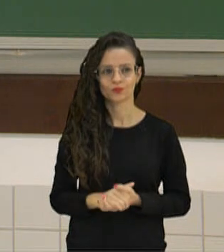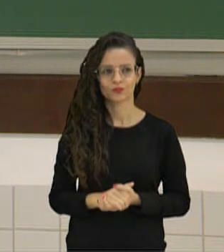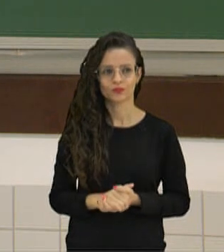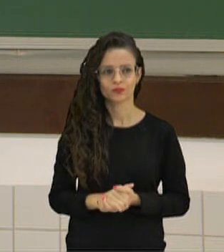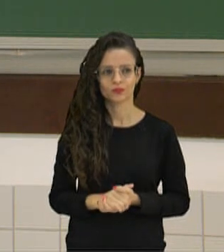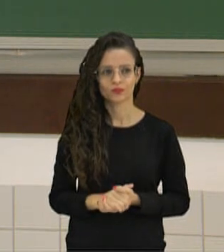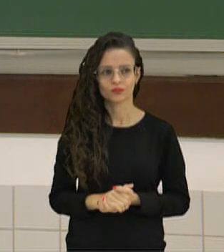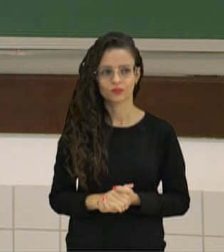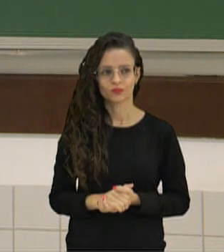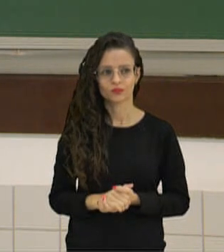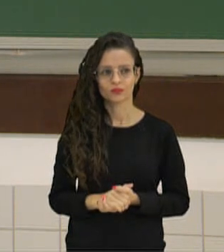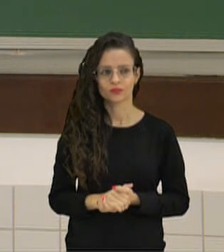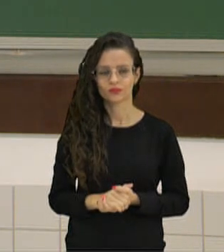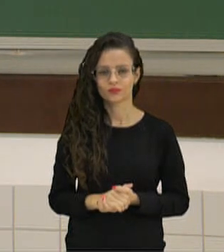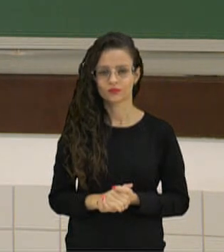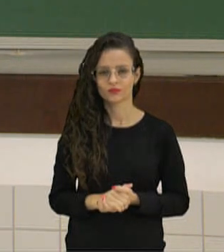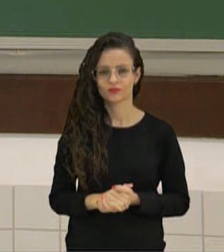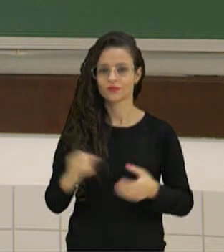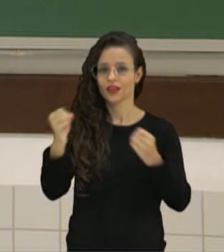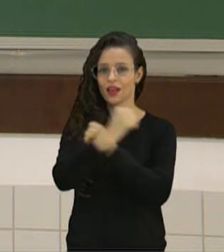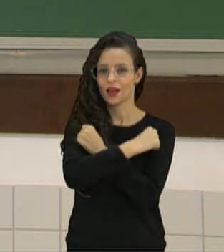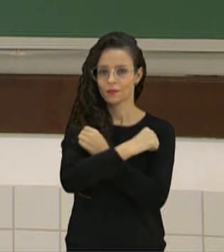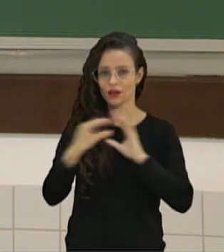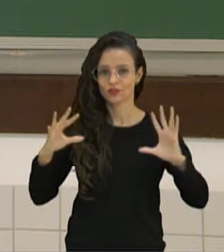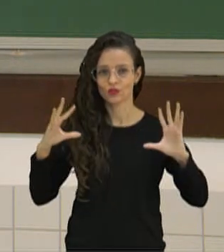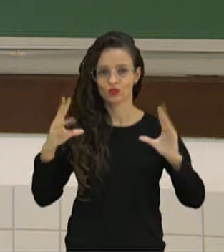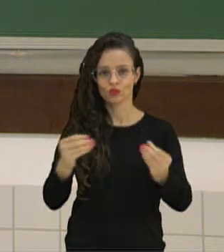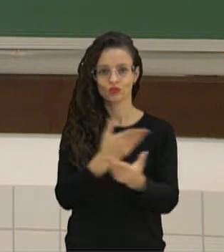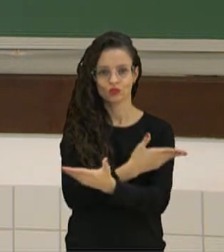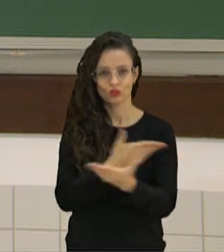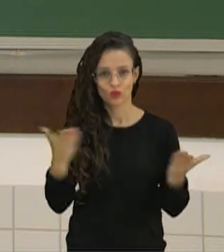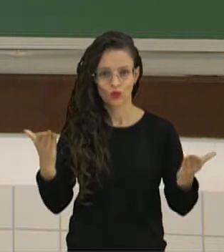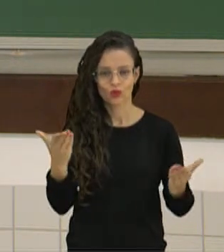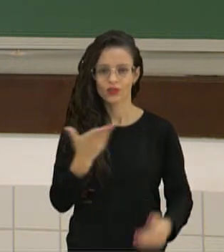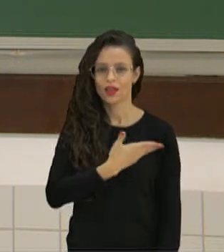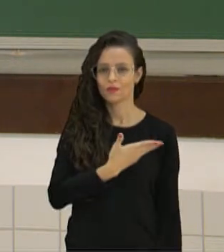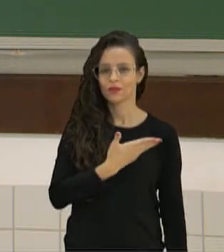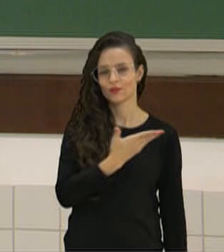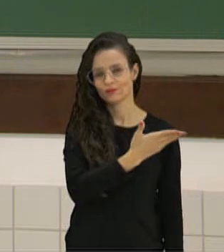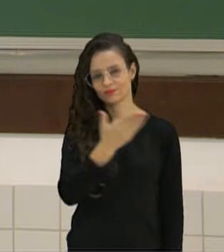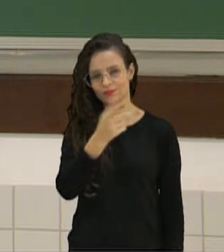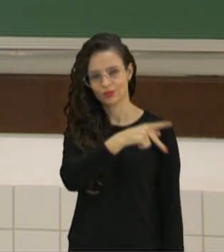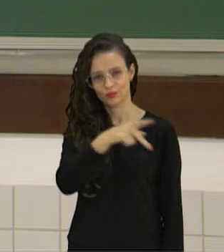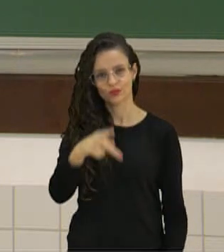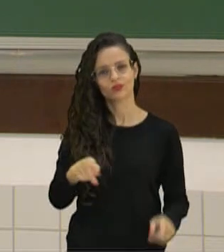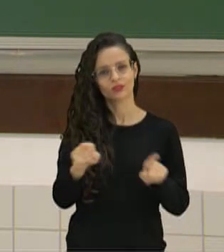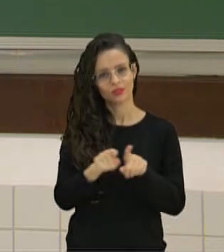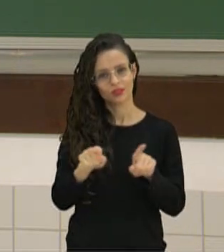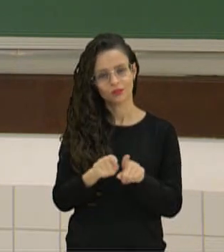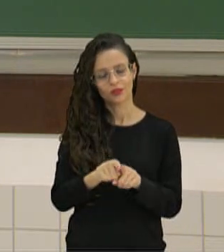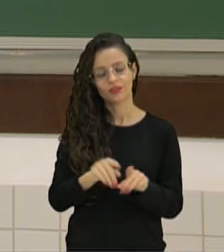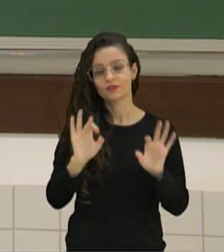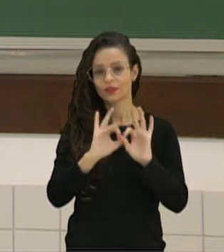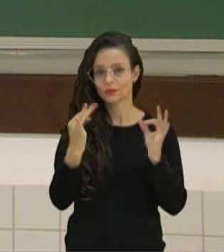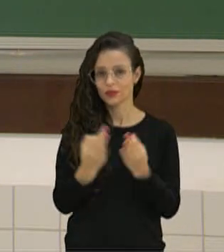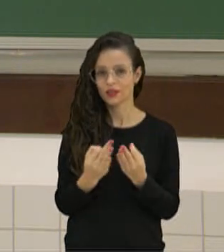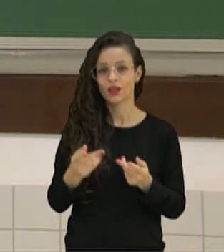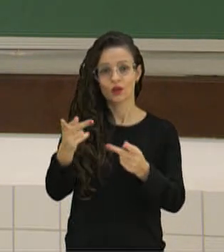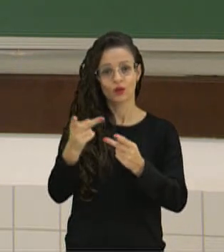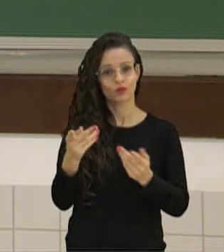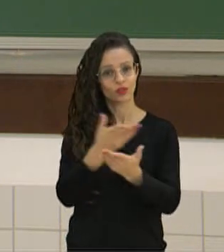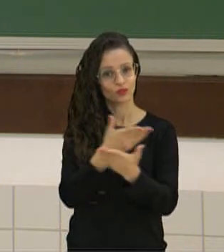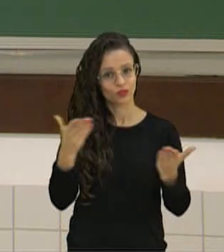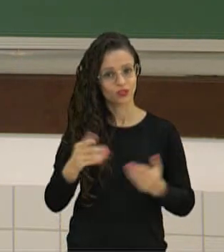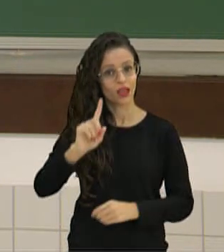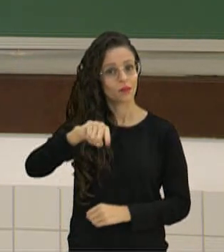Então, deixo aqui um grande abraço a todos, os meus colegas professores, também, aos familiares, e convido vocês